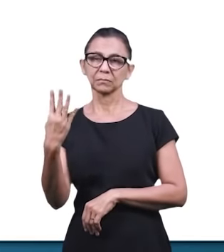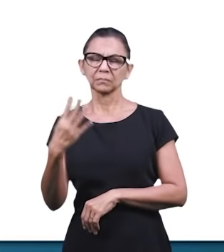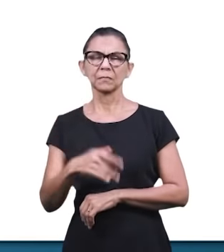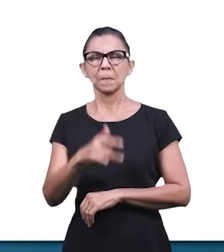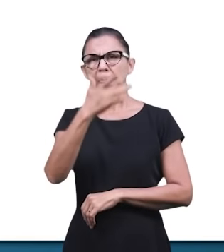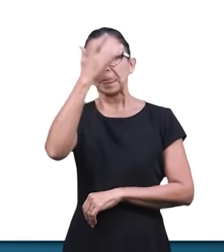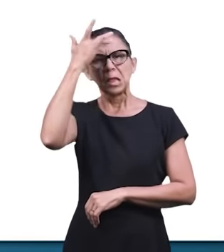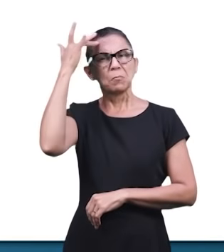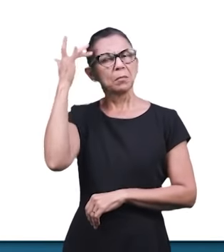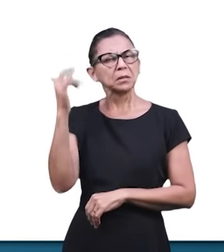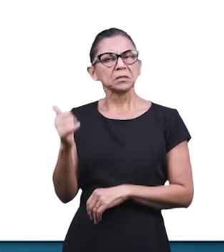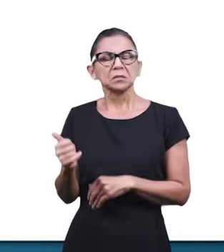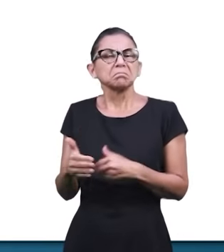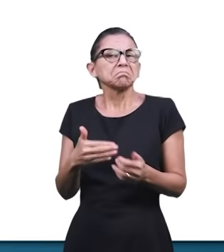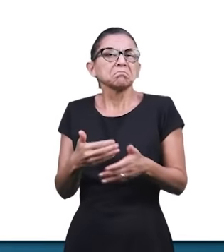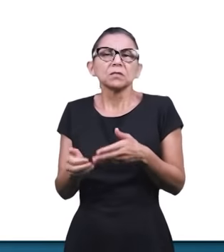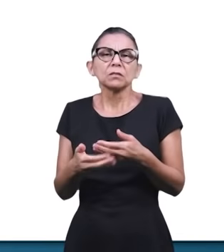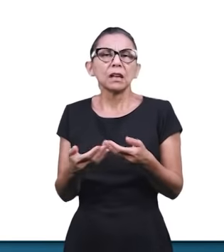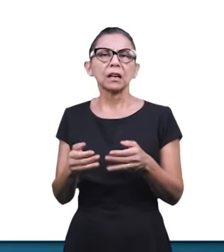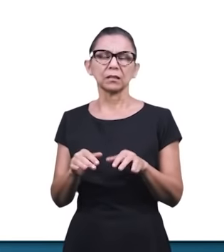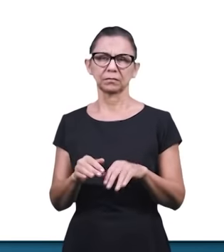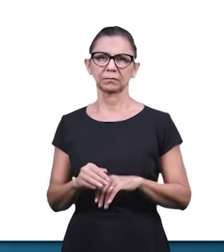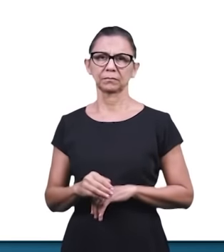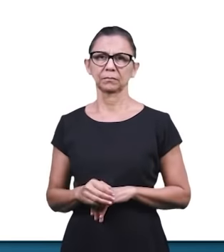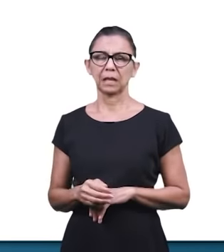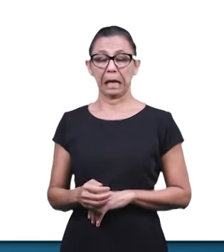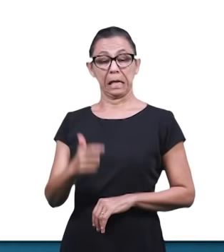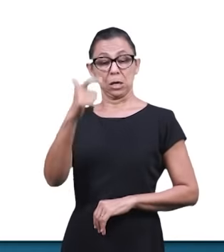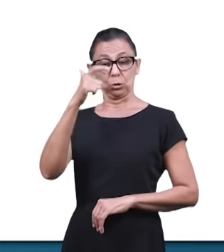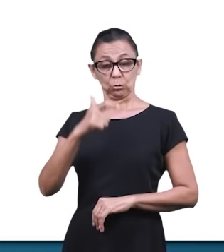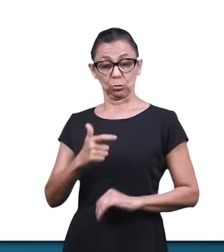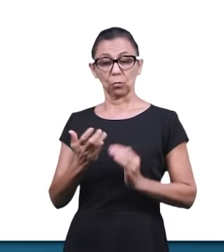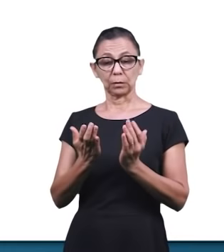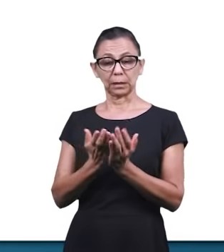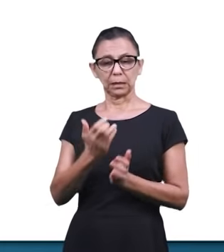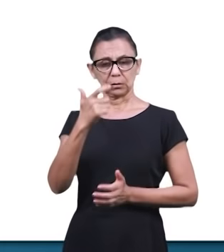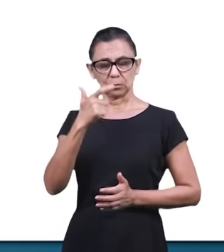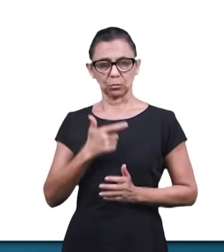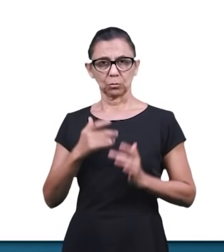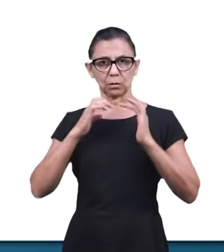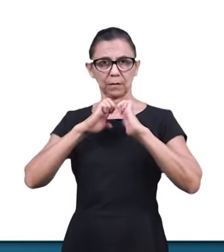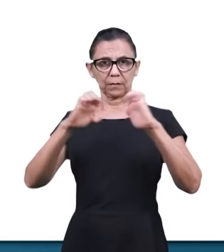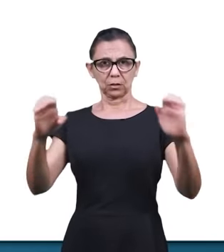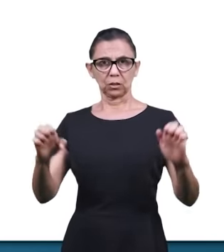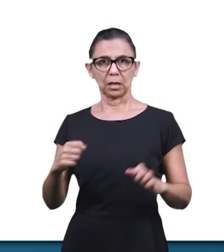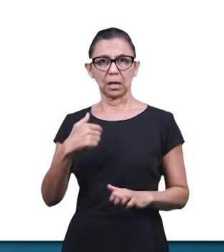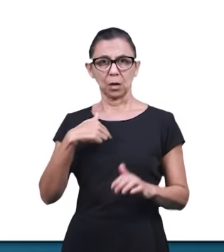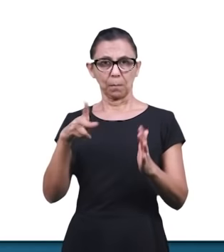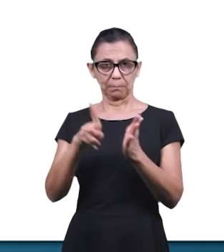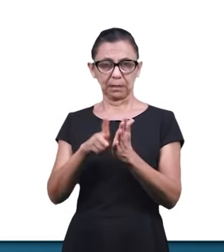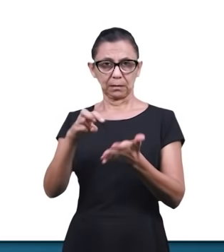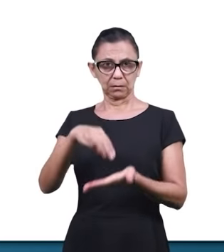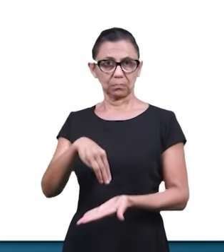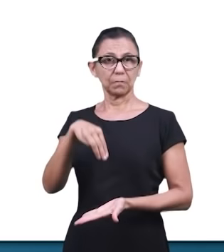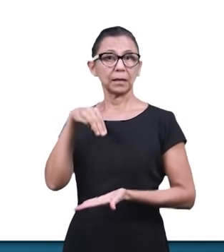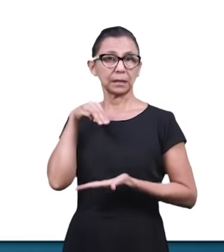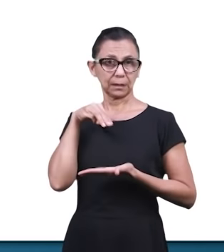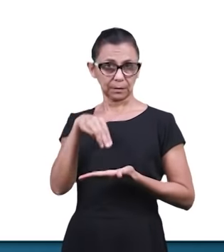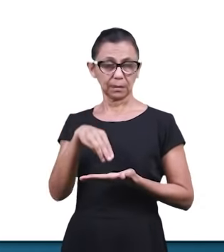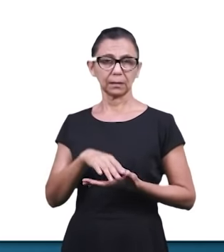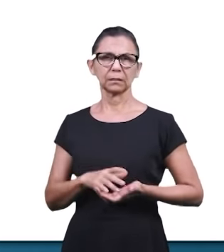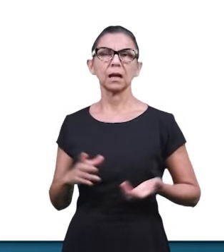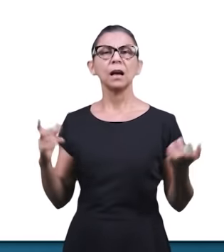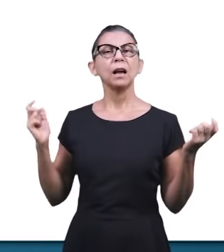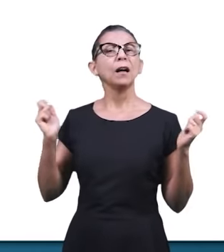pessoa qualquer, ainda que se diga crente, evangélica ou membro da Igreja Cristã Maranata, está